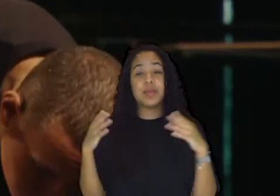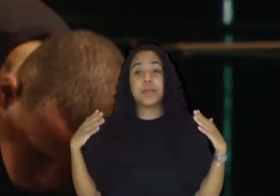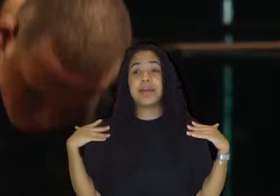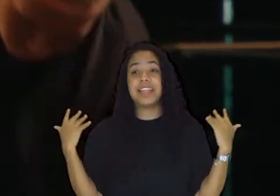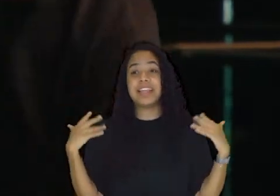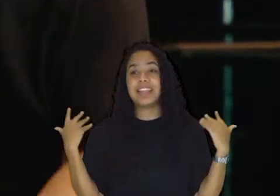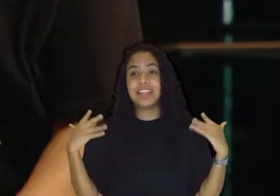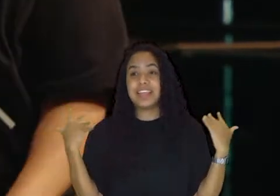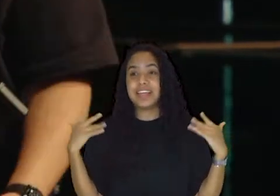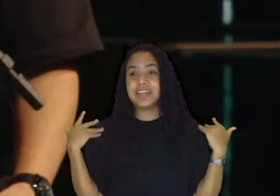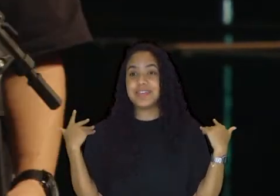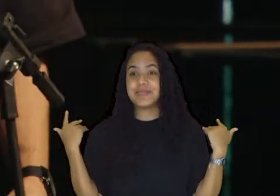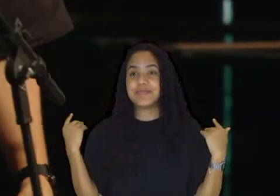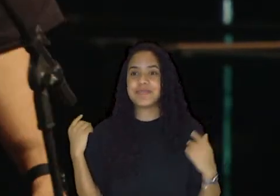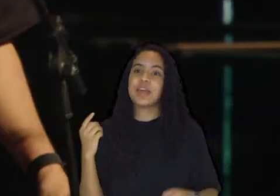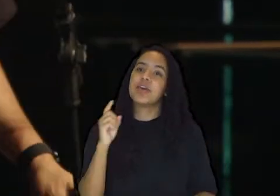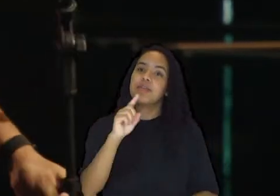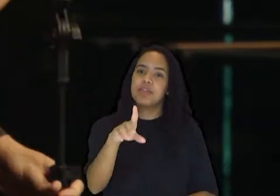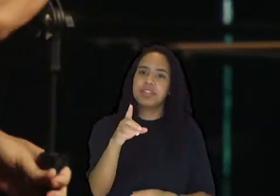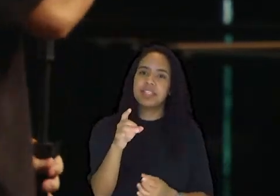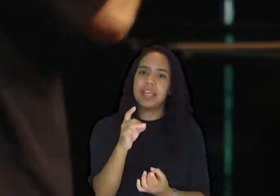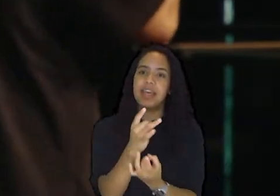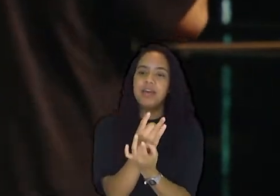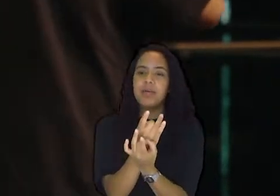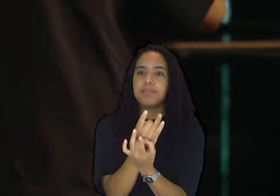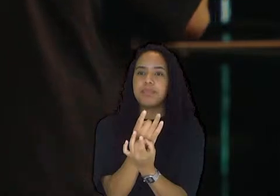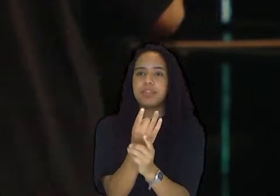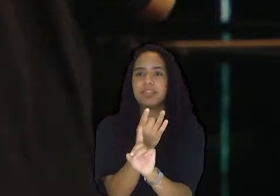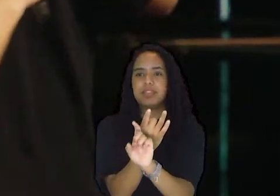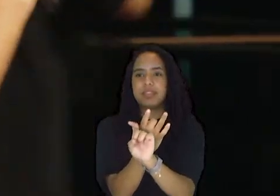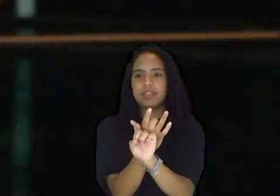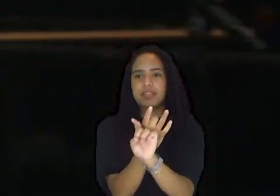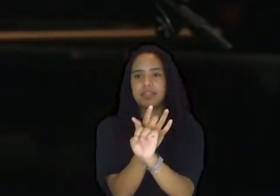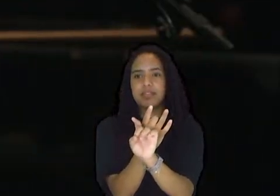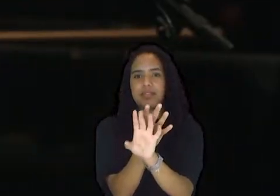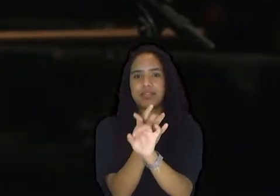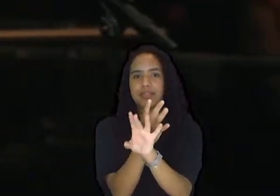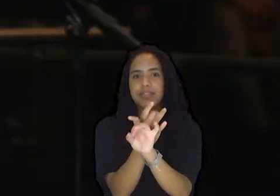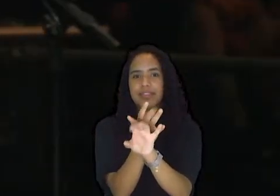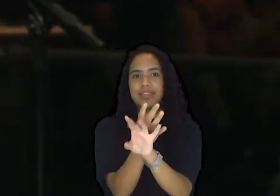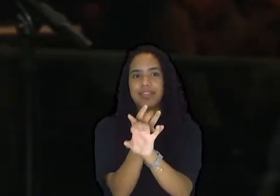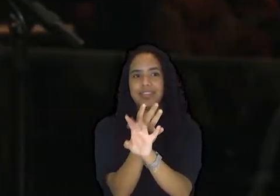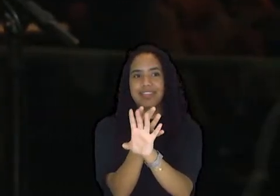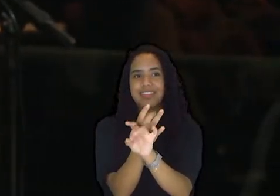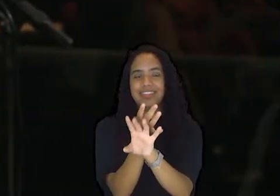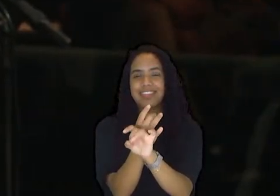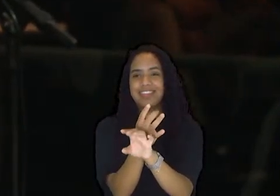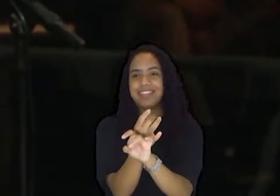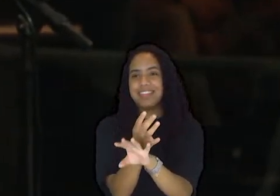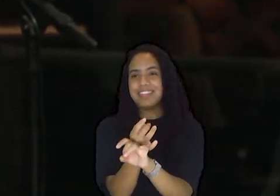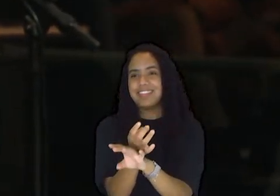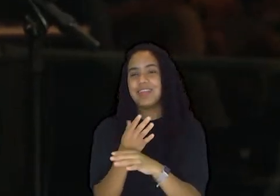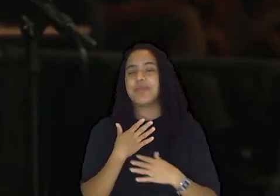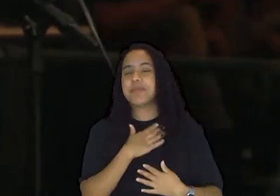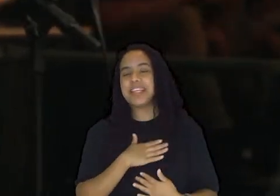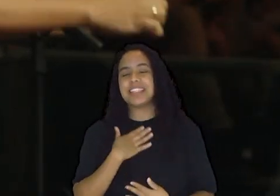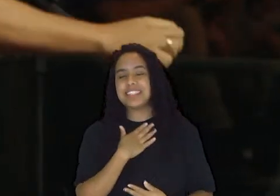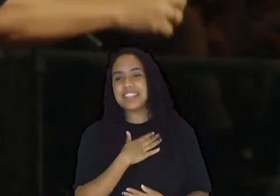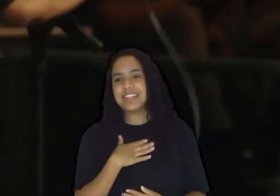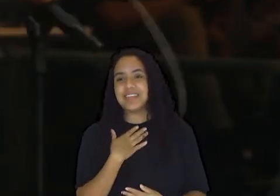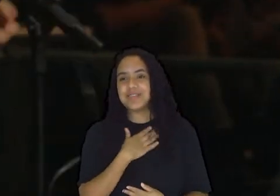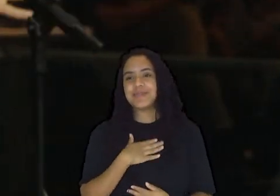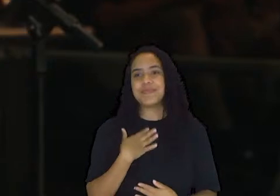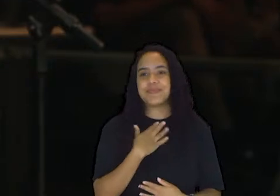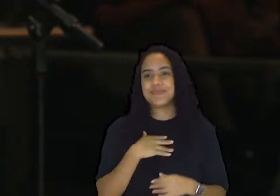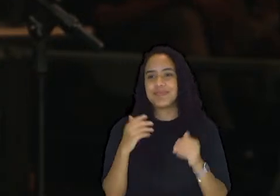aqui nessa manhã. Prazer e um privilégio para nós estarmos juntos.